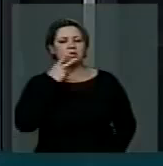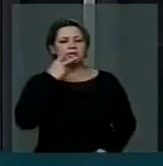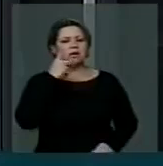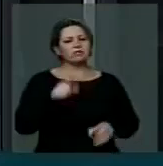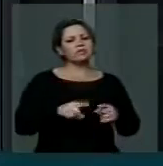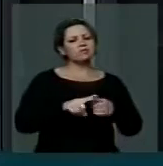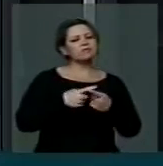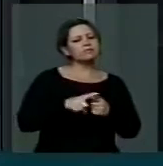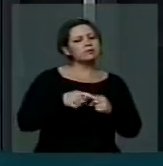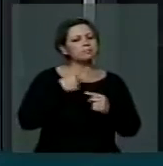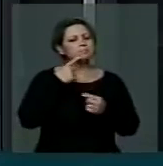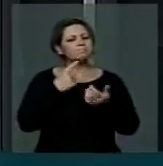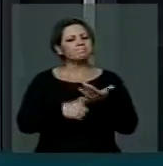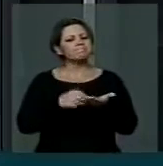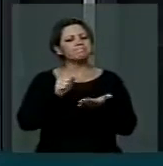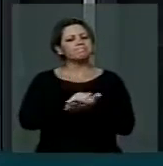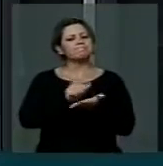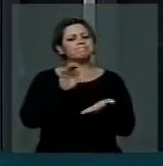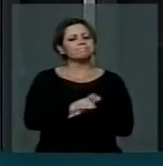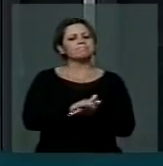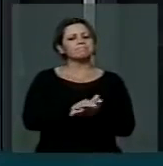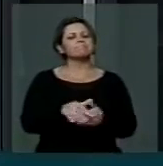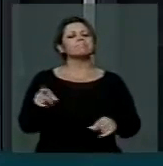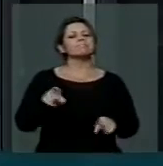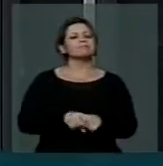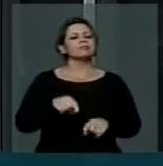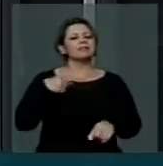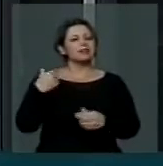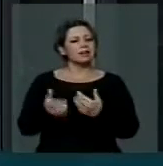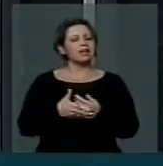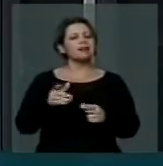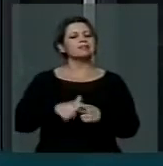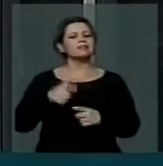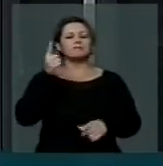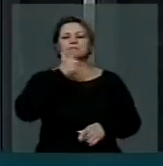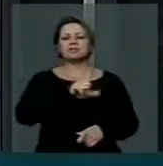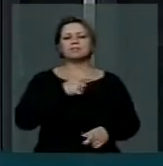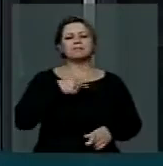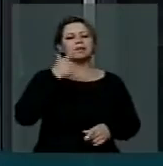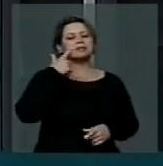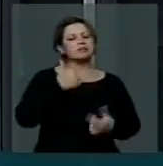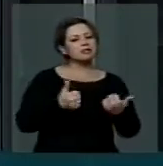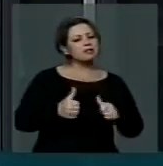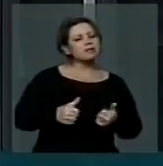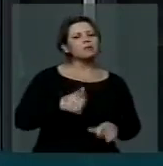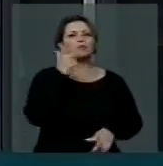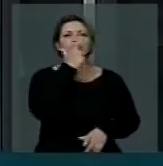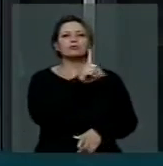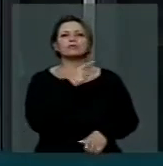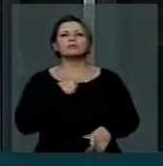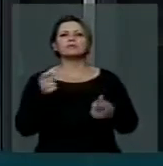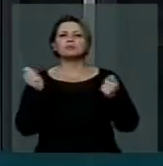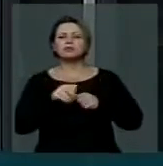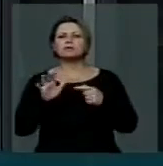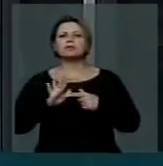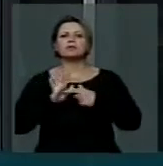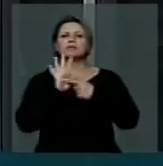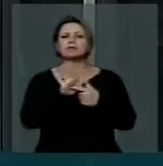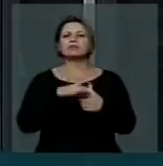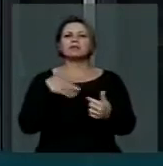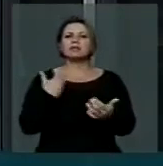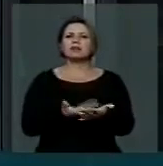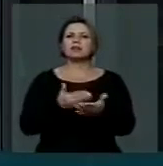como instrumento de vingança dos vencedores sobre os vencidos, não poucos analistas independentes têm apontado até